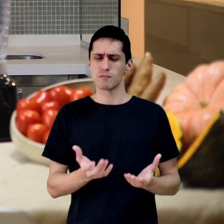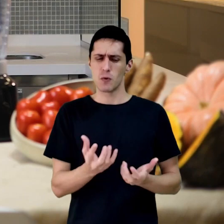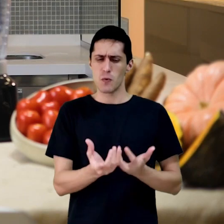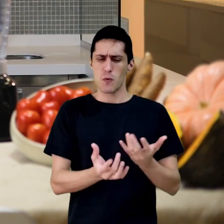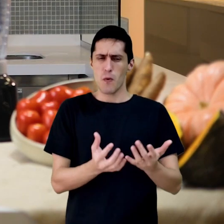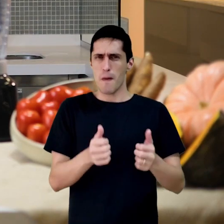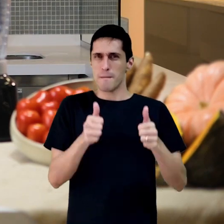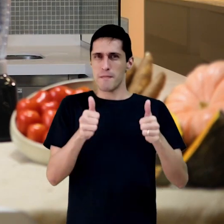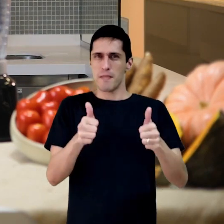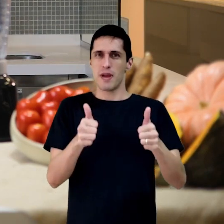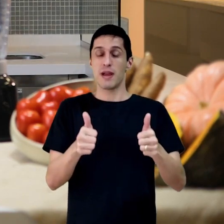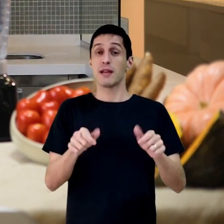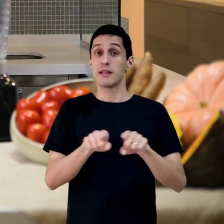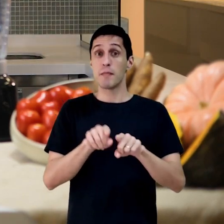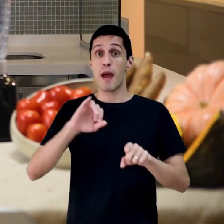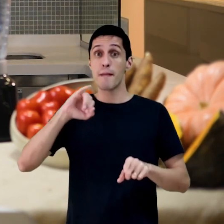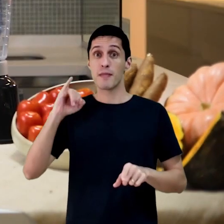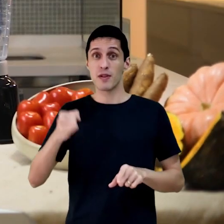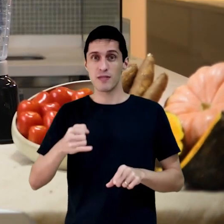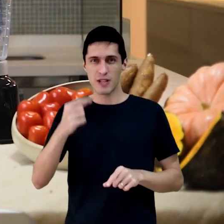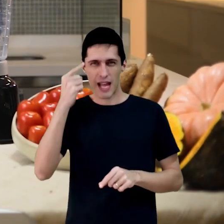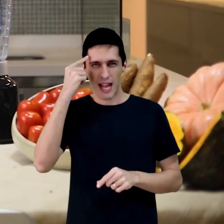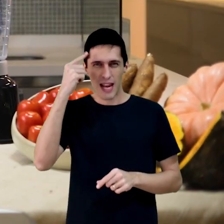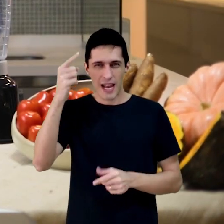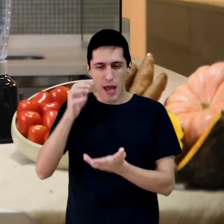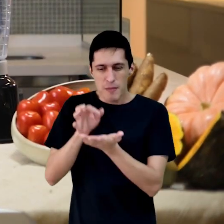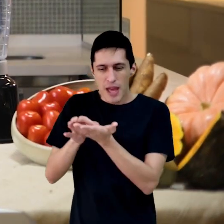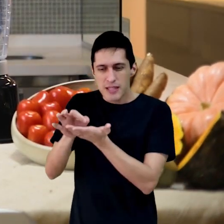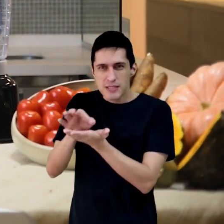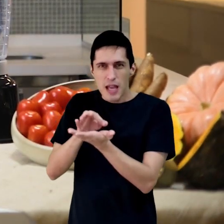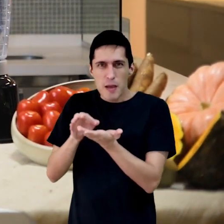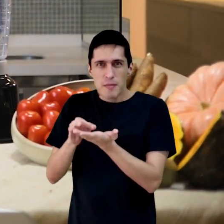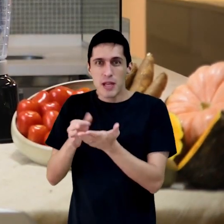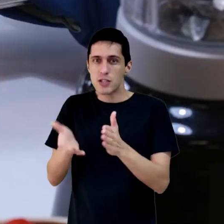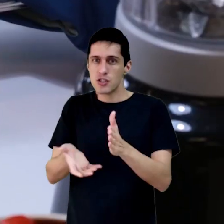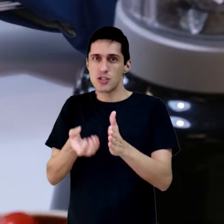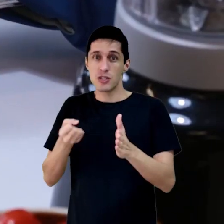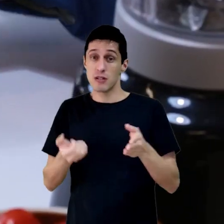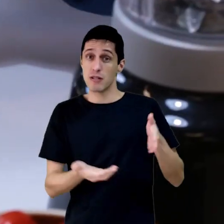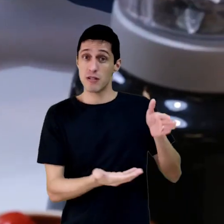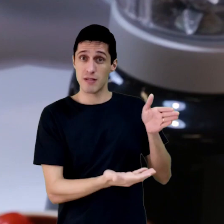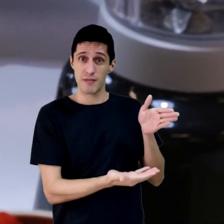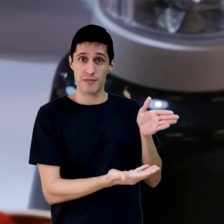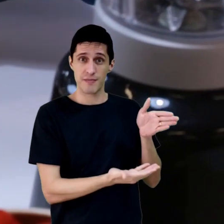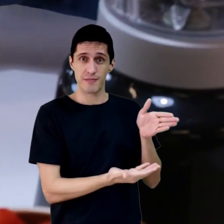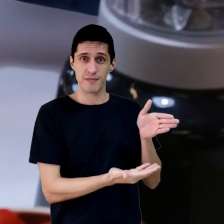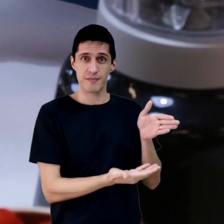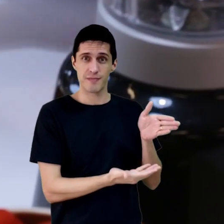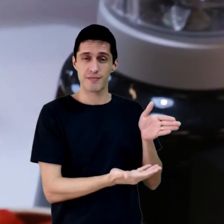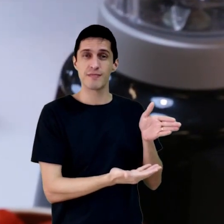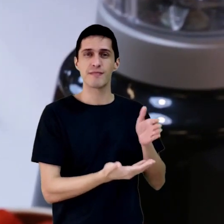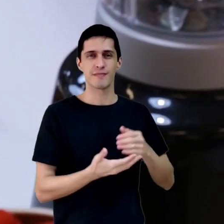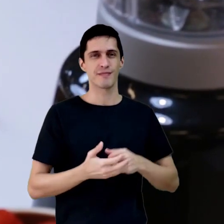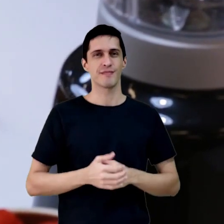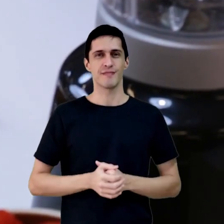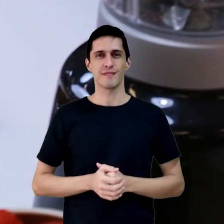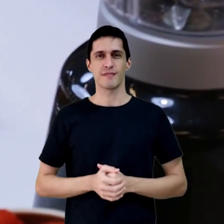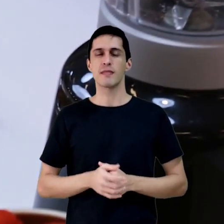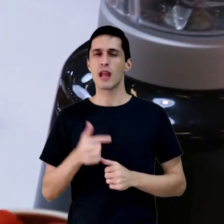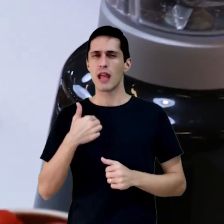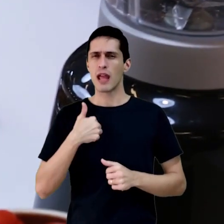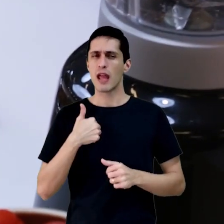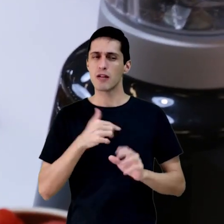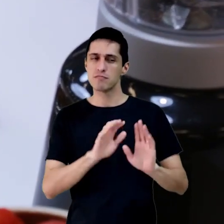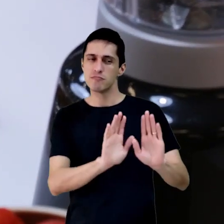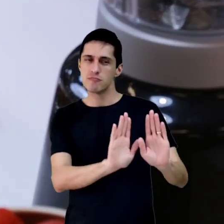também para tirar nossas sementes. As sementes vão ficar assim, ó. Essas sementes eu vou deixar ela